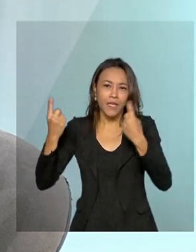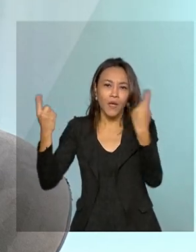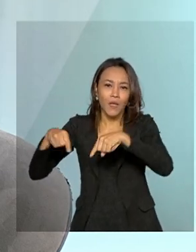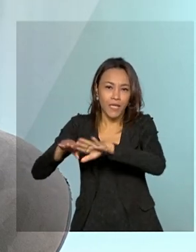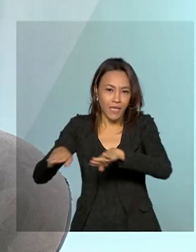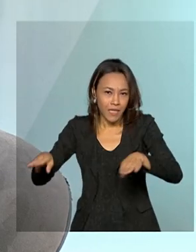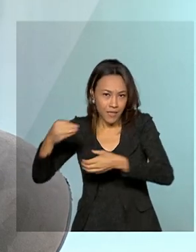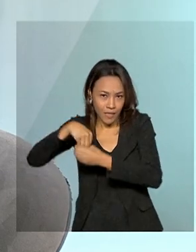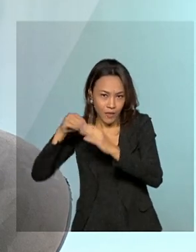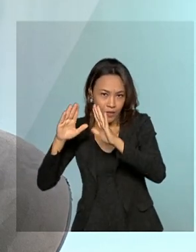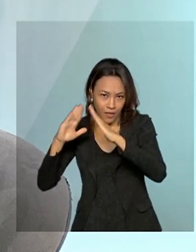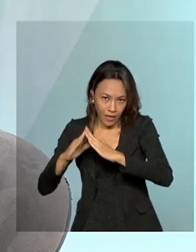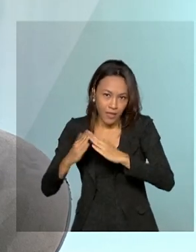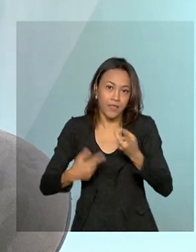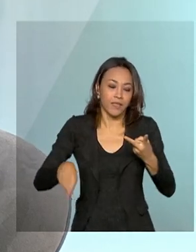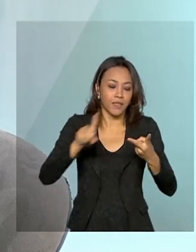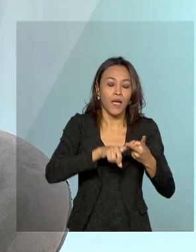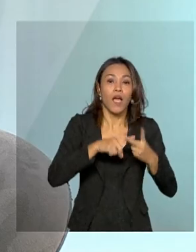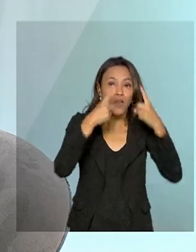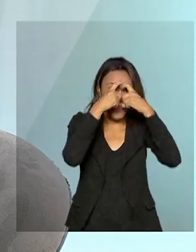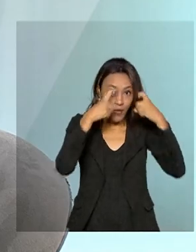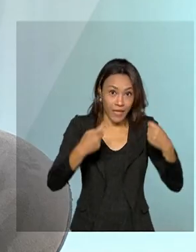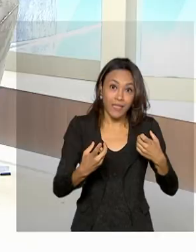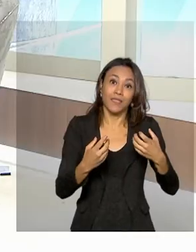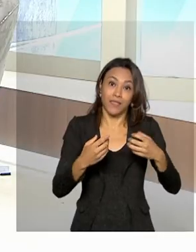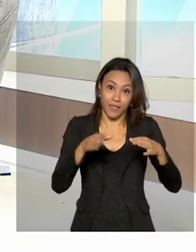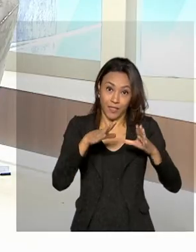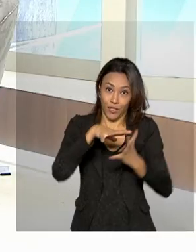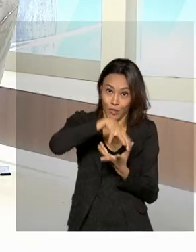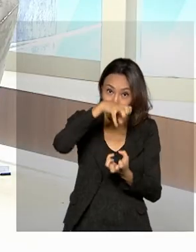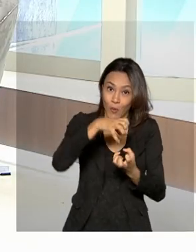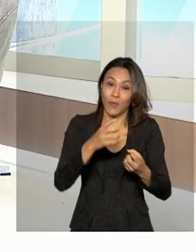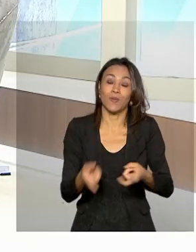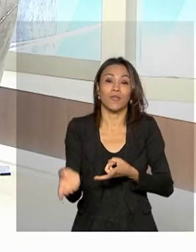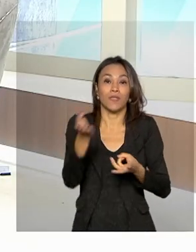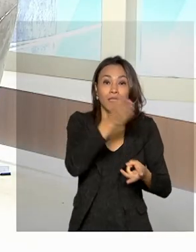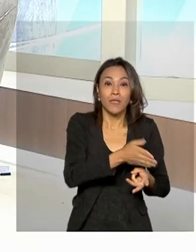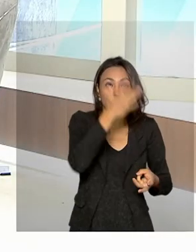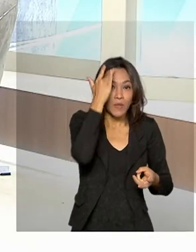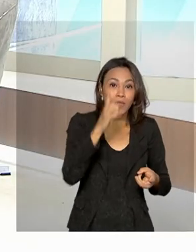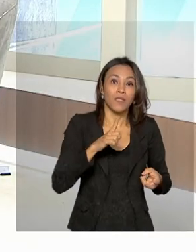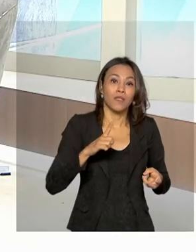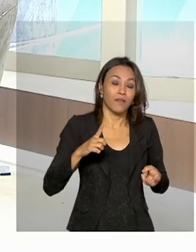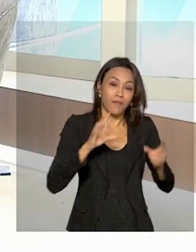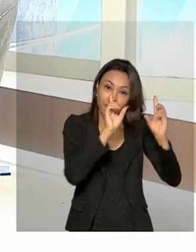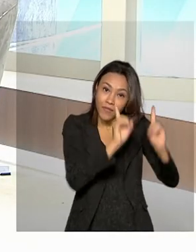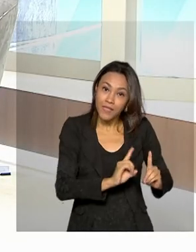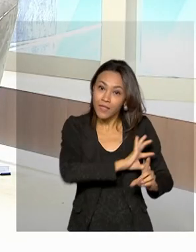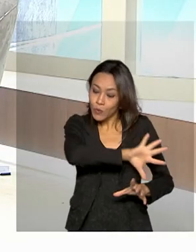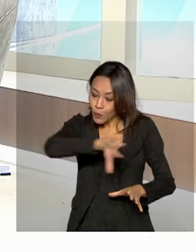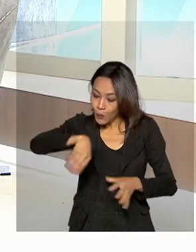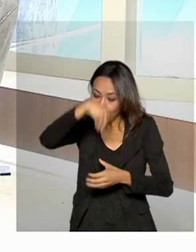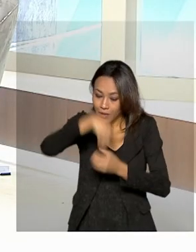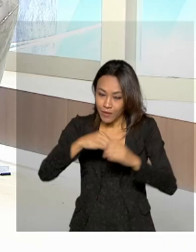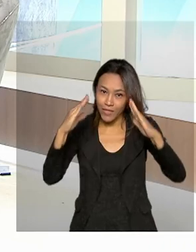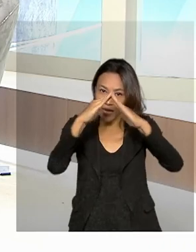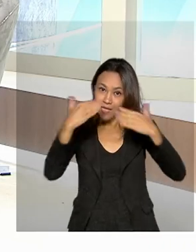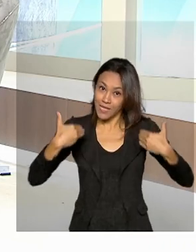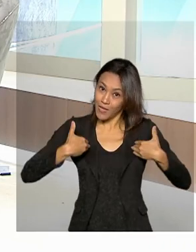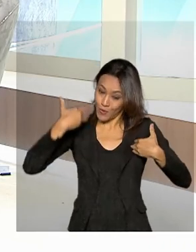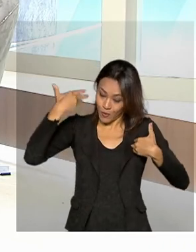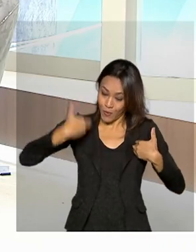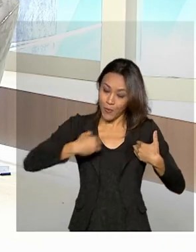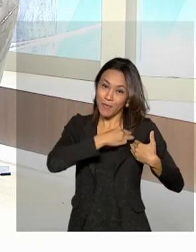casa, de violência contra idosos dentro de casa e de pessoas com deficiência dentro de casa. E eu sou a ministra da